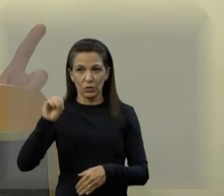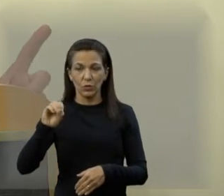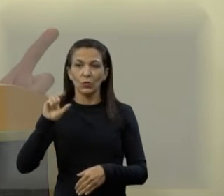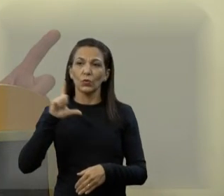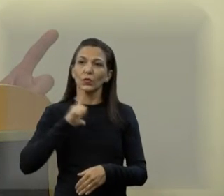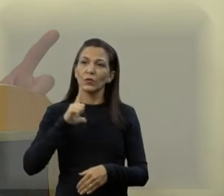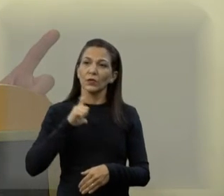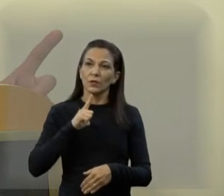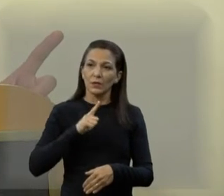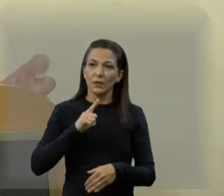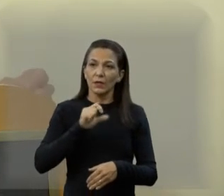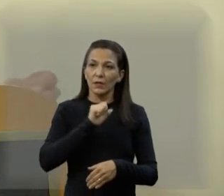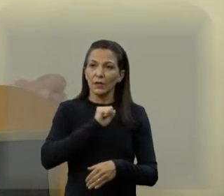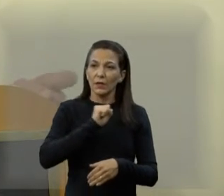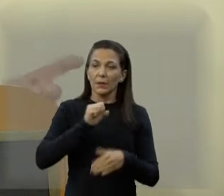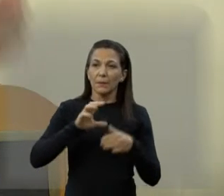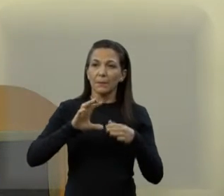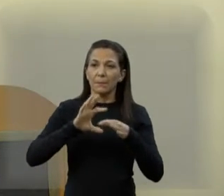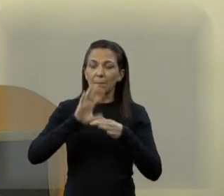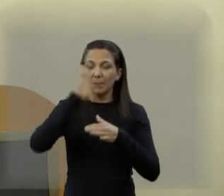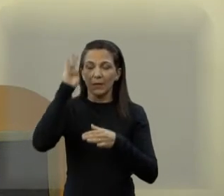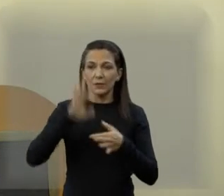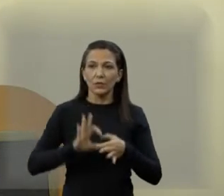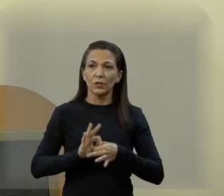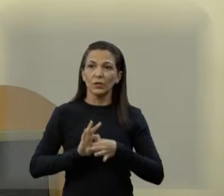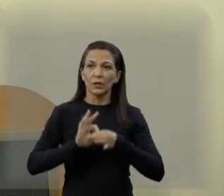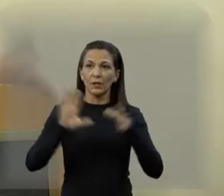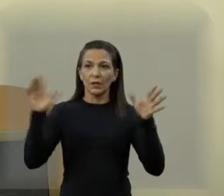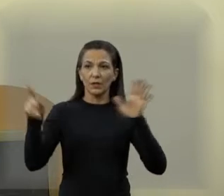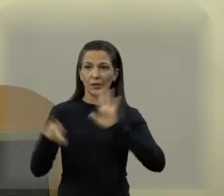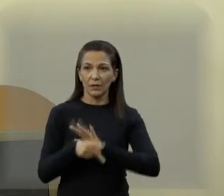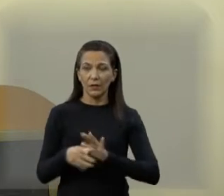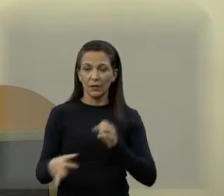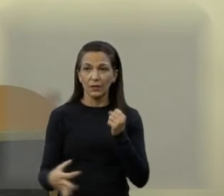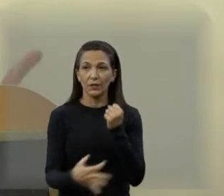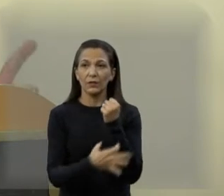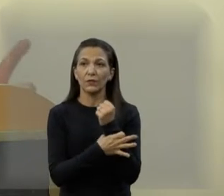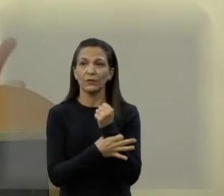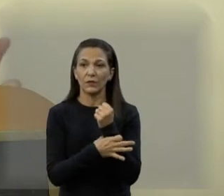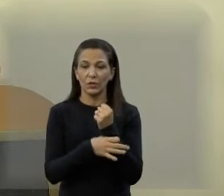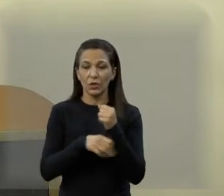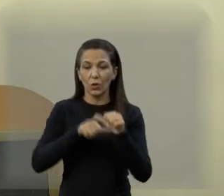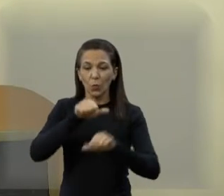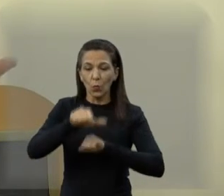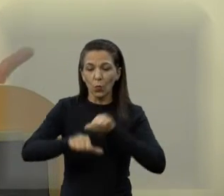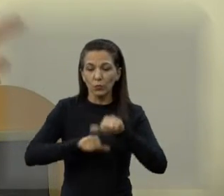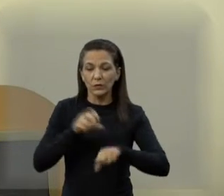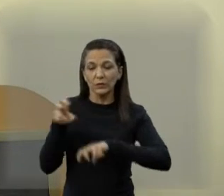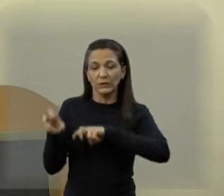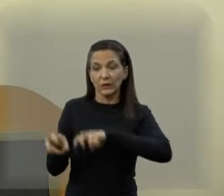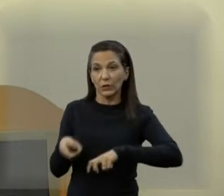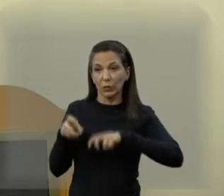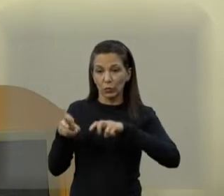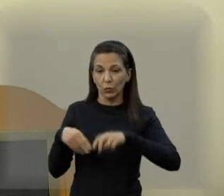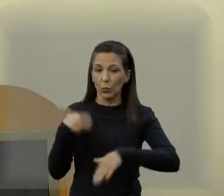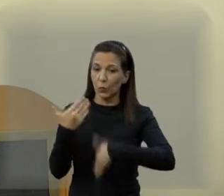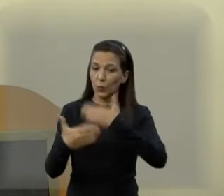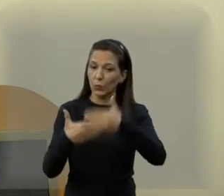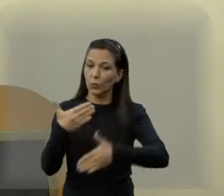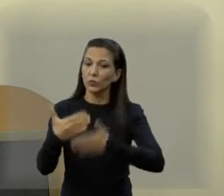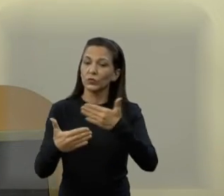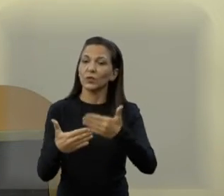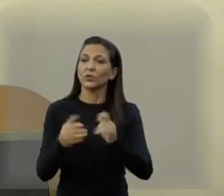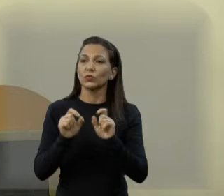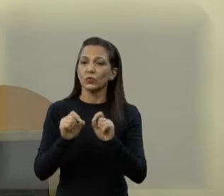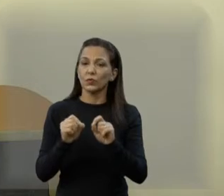como Patriarca da independência brasileira já defendia a necessidade de uma reforma agrária no Brasil como processo o